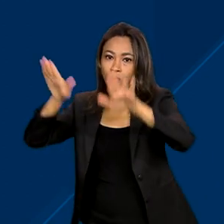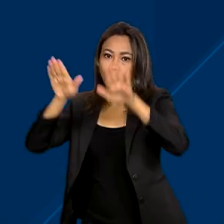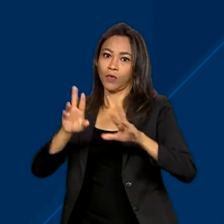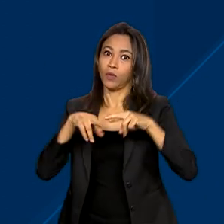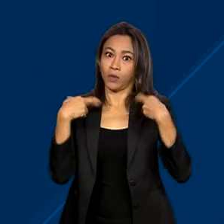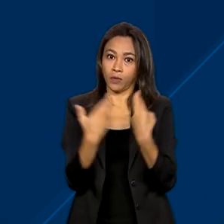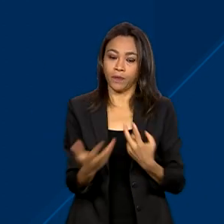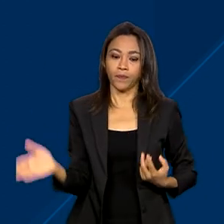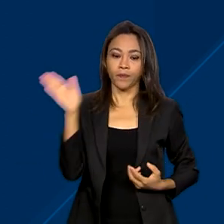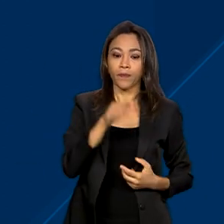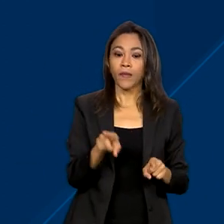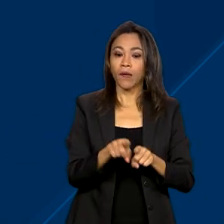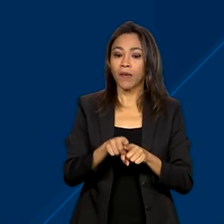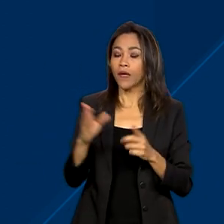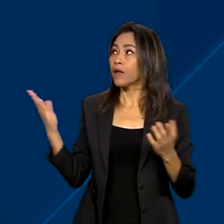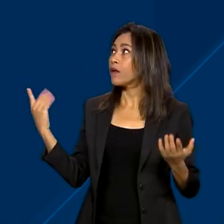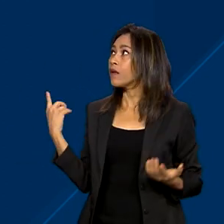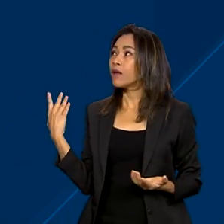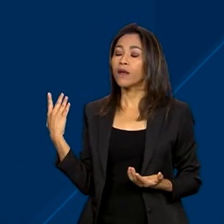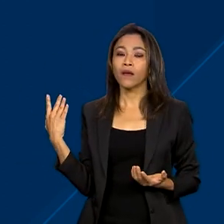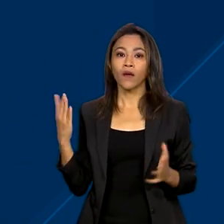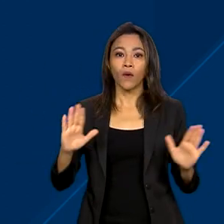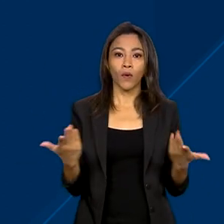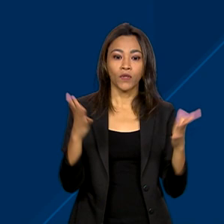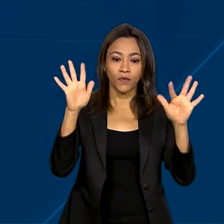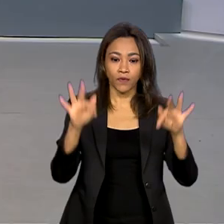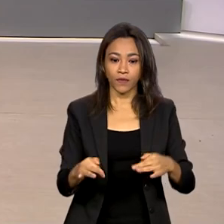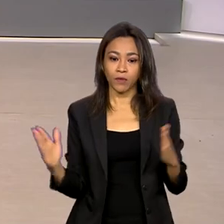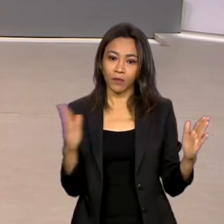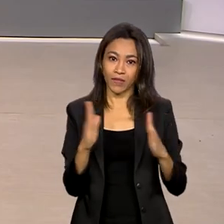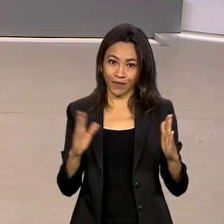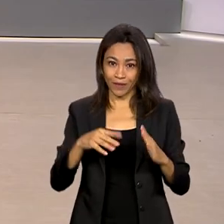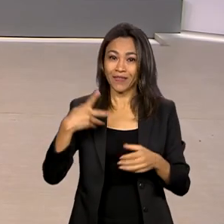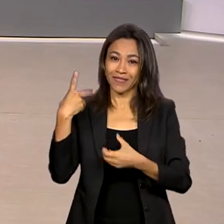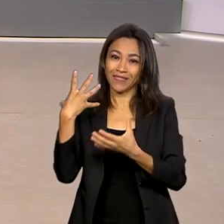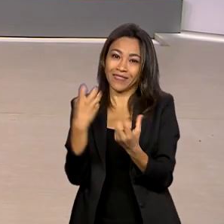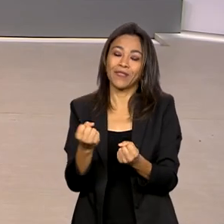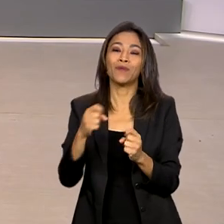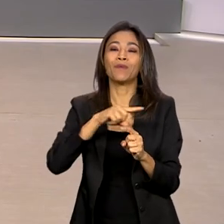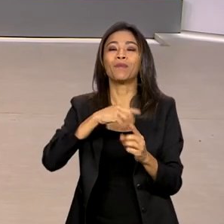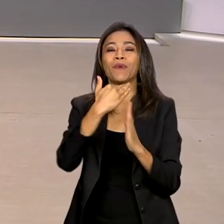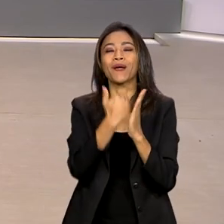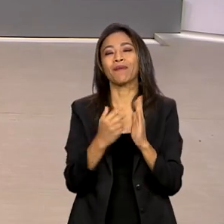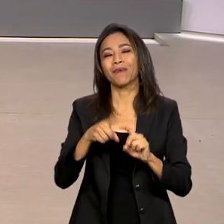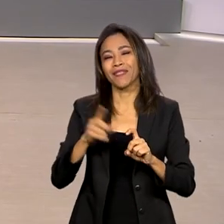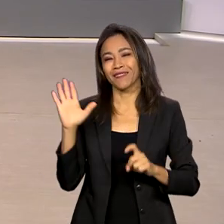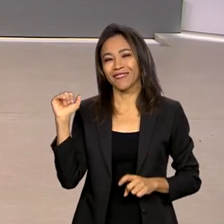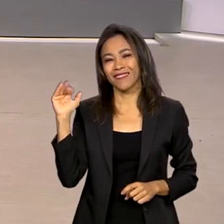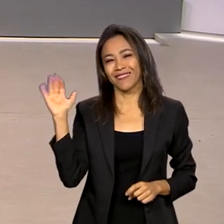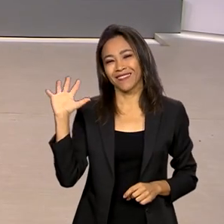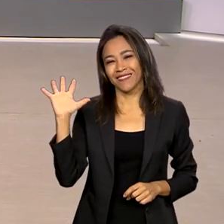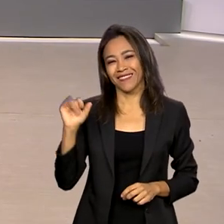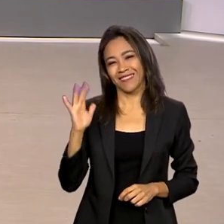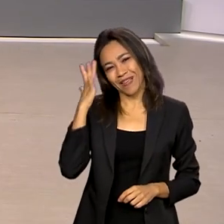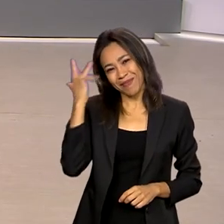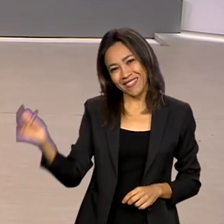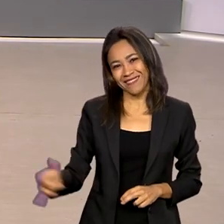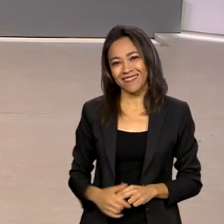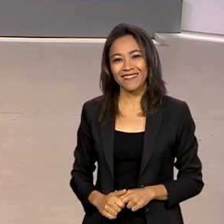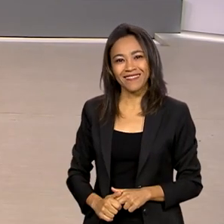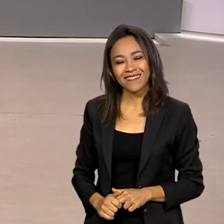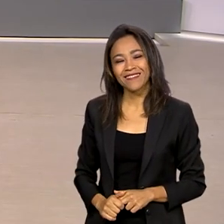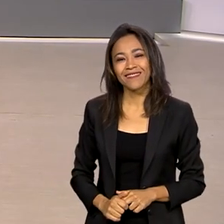prazo para municípios aderirem ao programa Mais Médicos. A gente fica por aqui. Até já. Até amanhã.